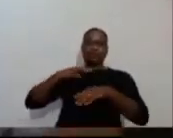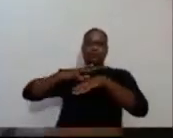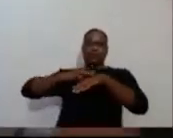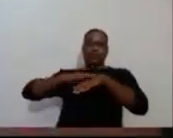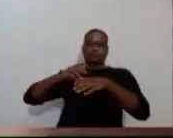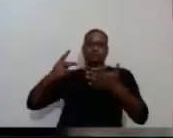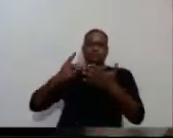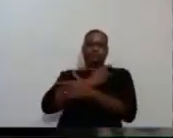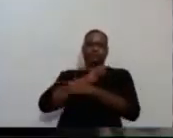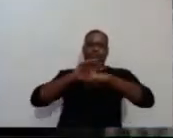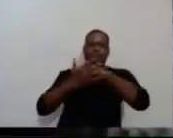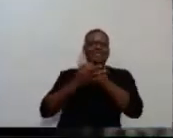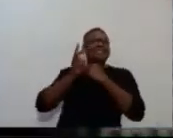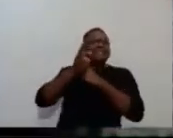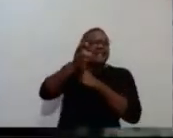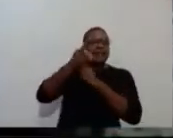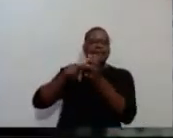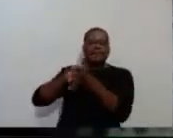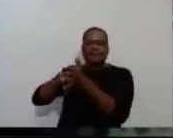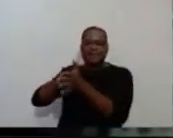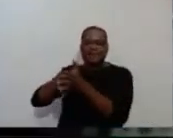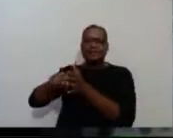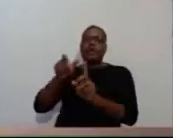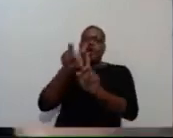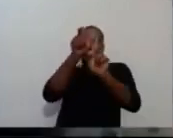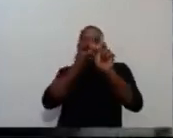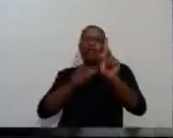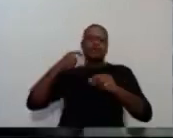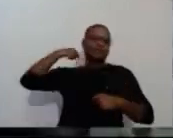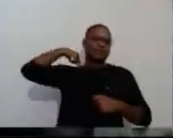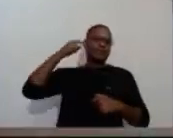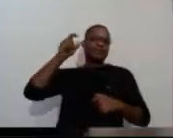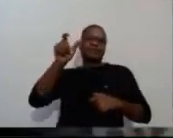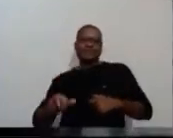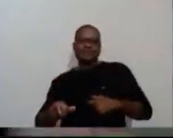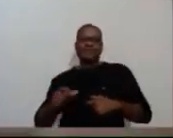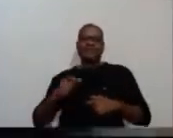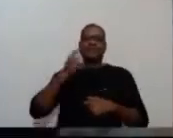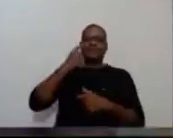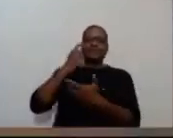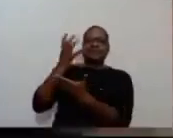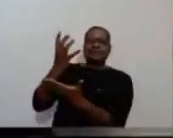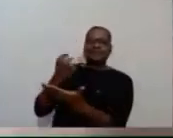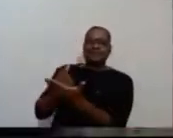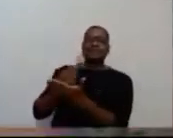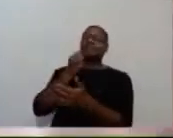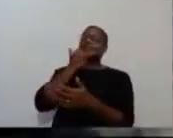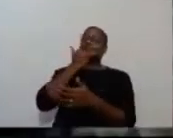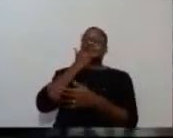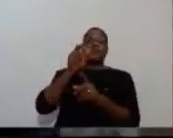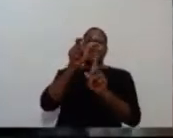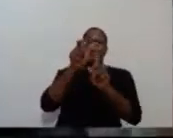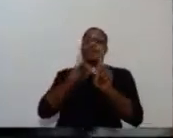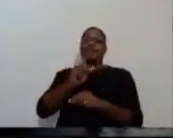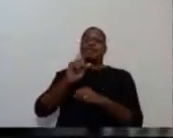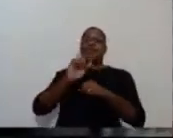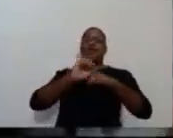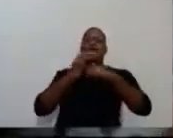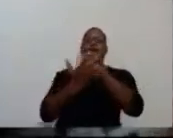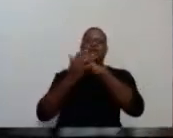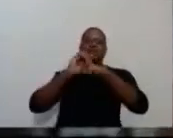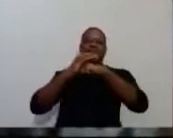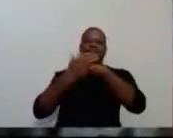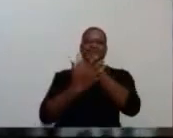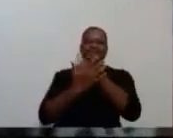se você está com corona, veja se você está, quais são os sintomas do corona, tudo no site. Ficava pulando assim na minha cara, no meu celular. Eu só quero marcar